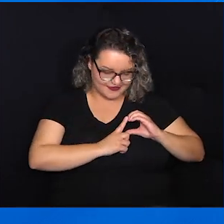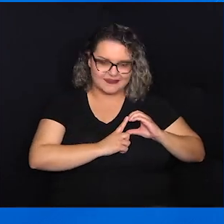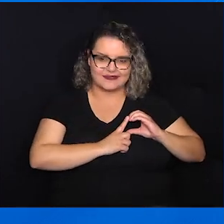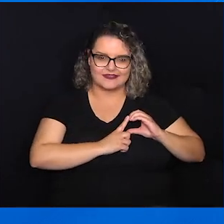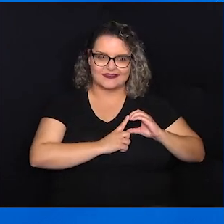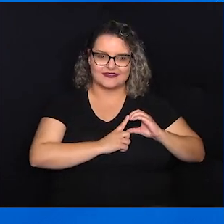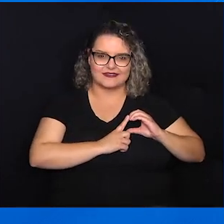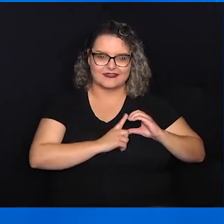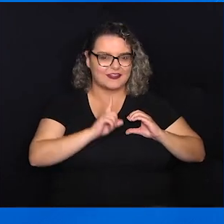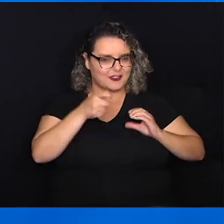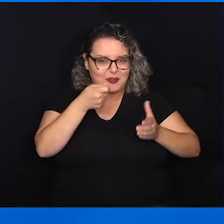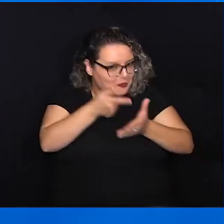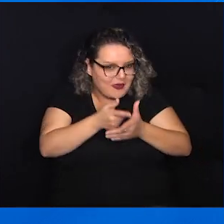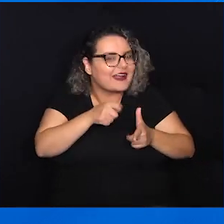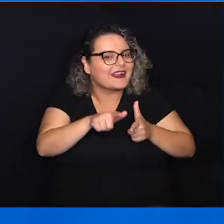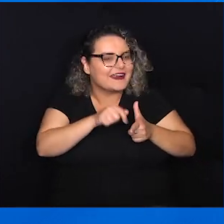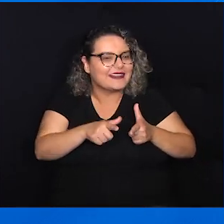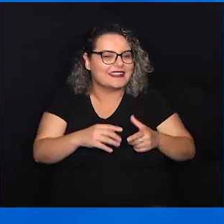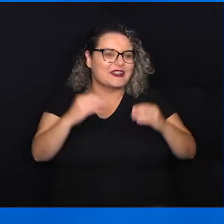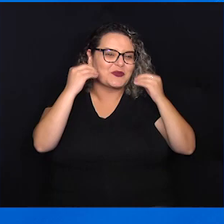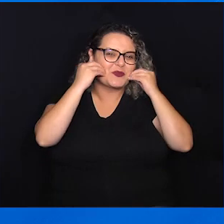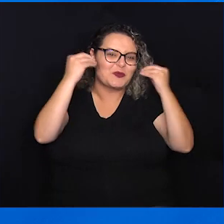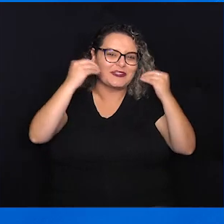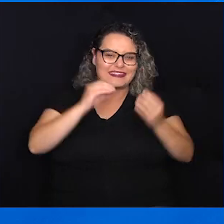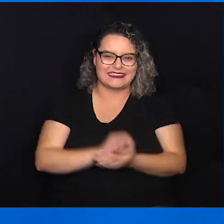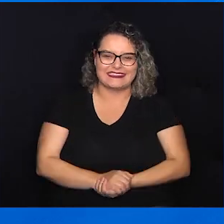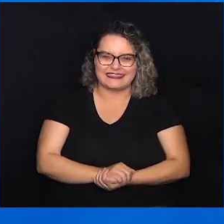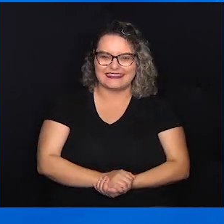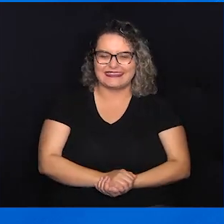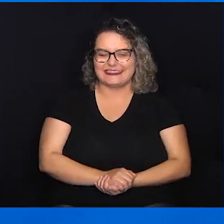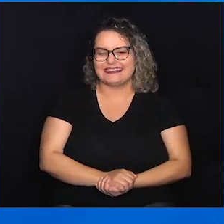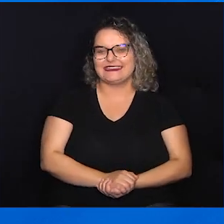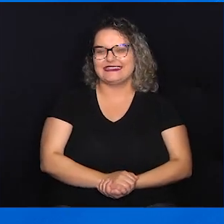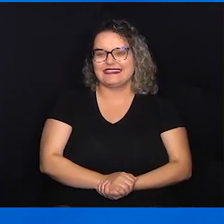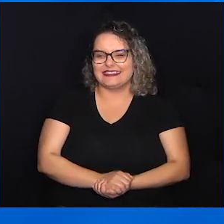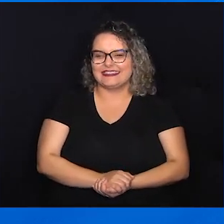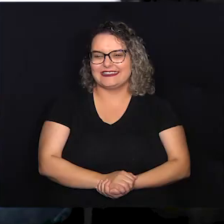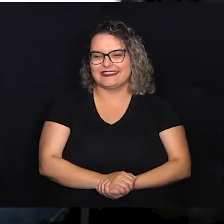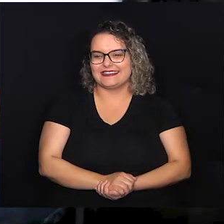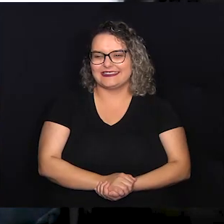mora no meu coração e não paga aluguel. Beijo.